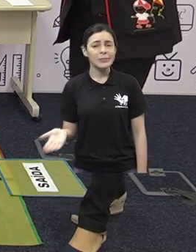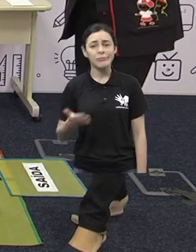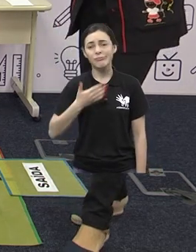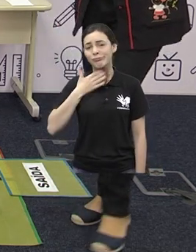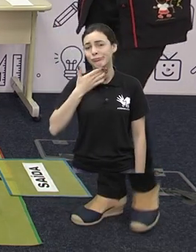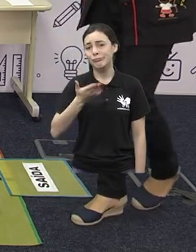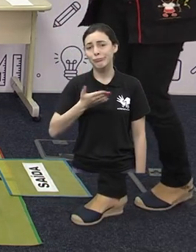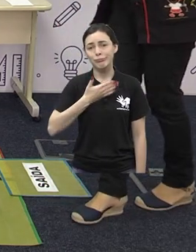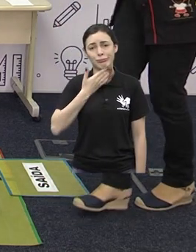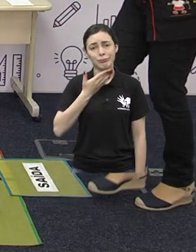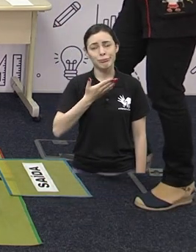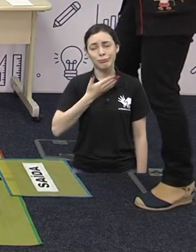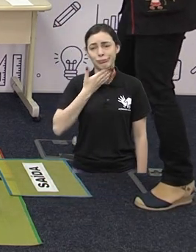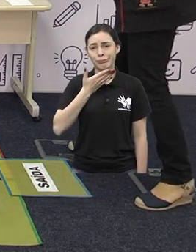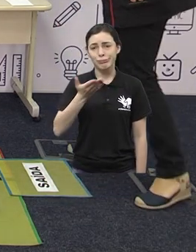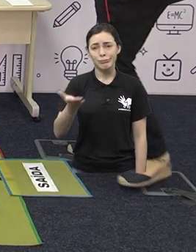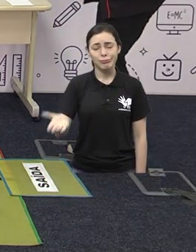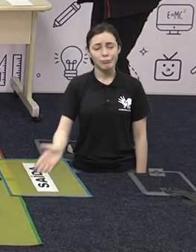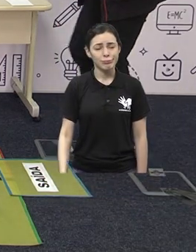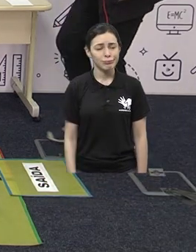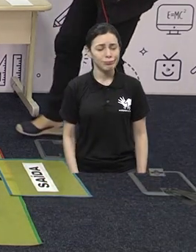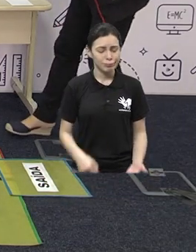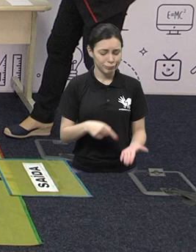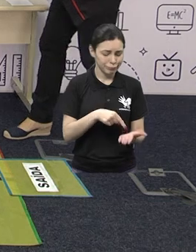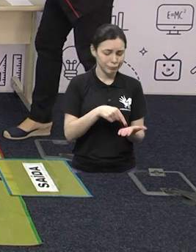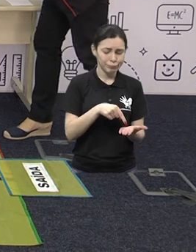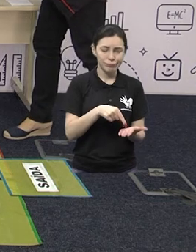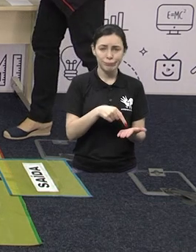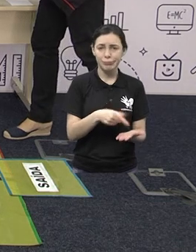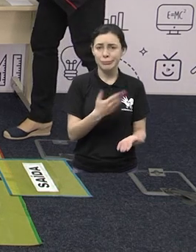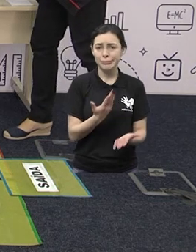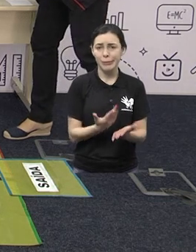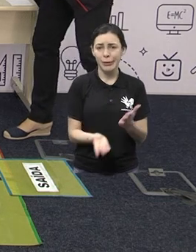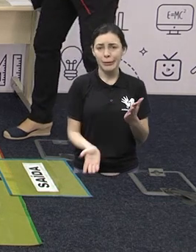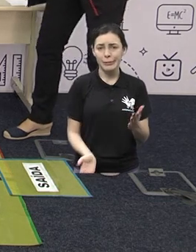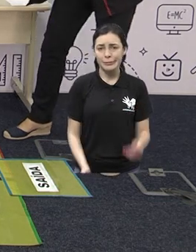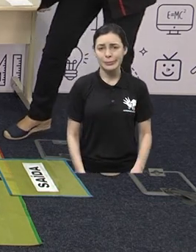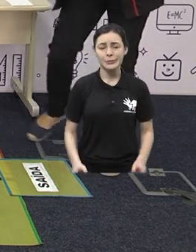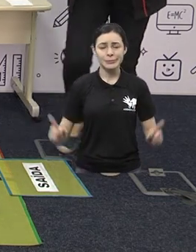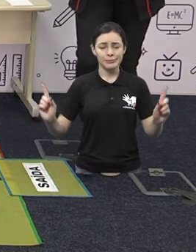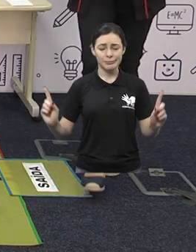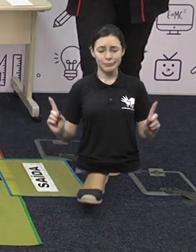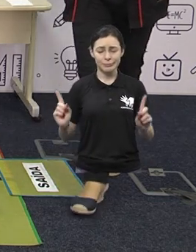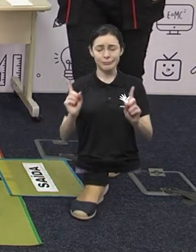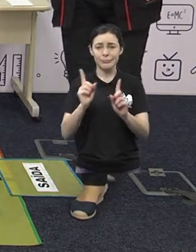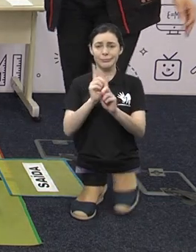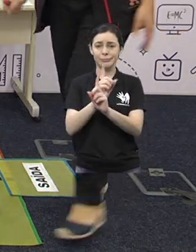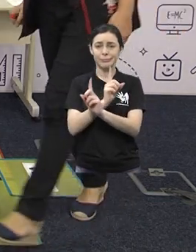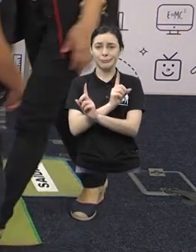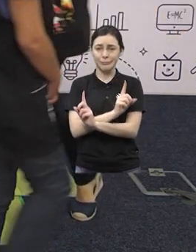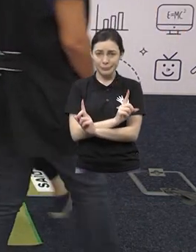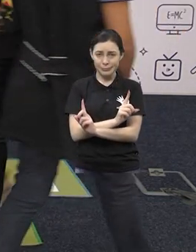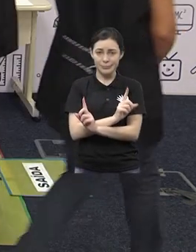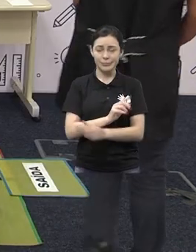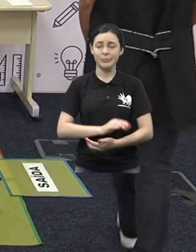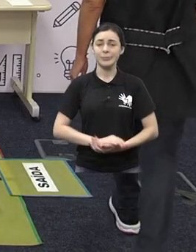eu não vou poder caminhar aqui, professora Lu. Então, vamos é lá. A sua vez. Vamos